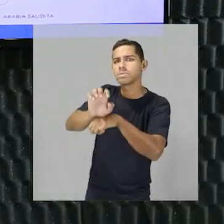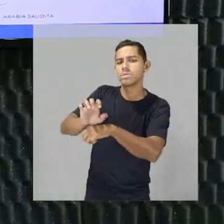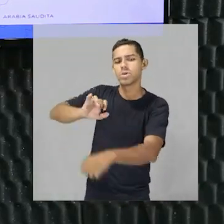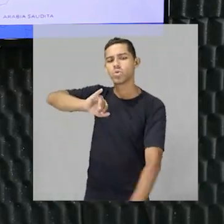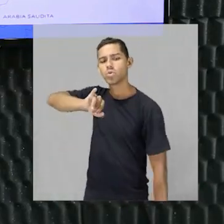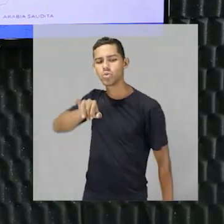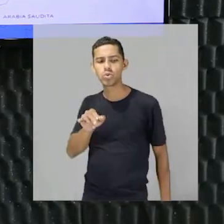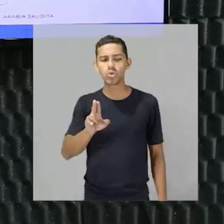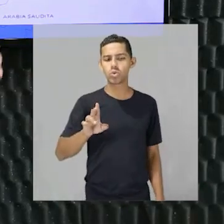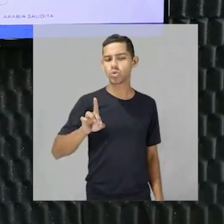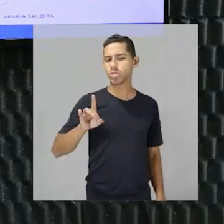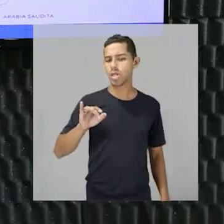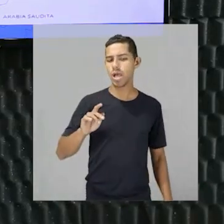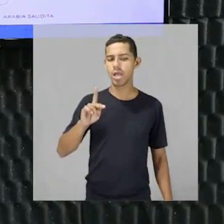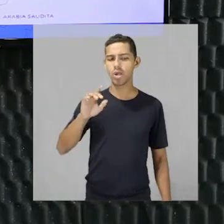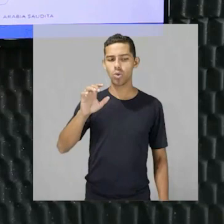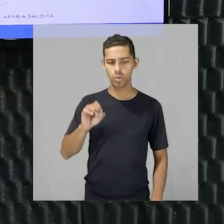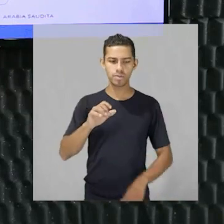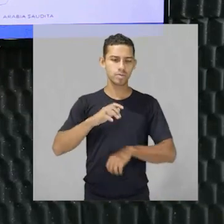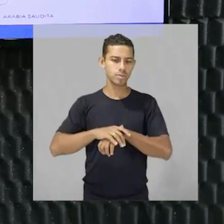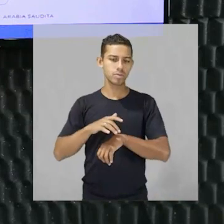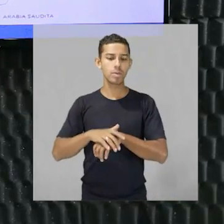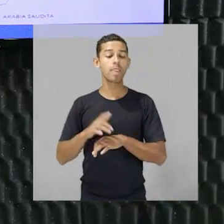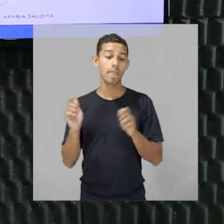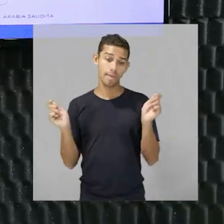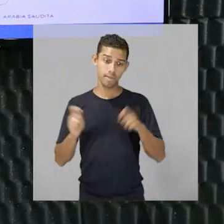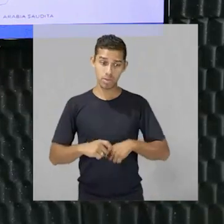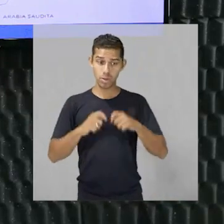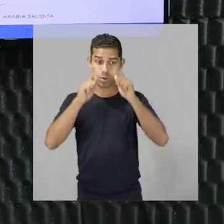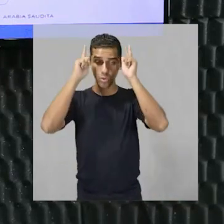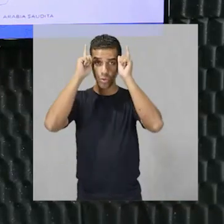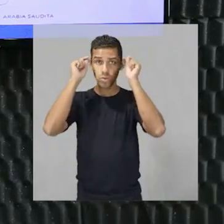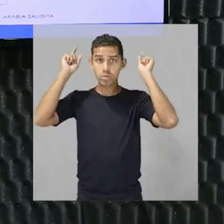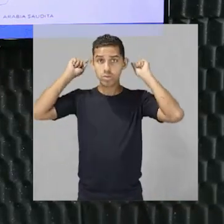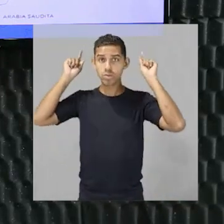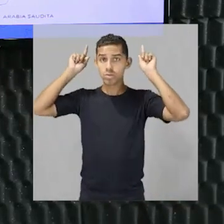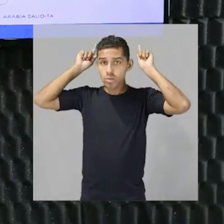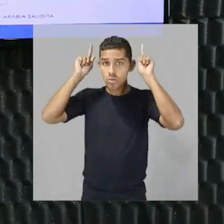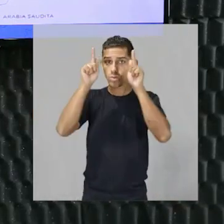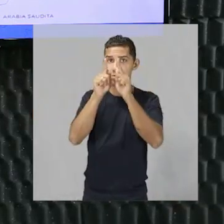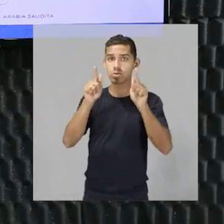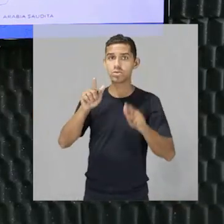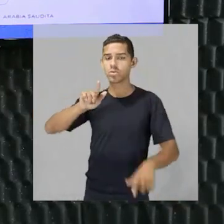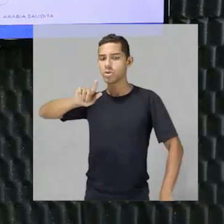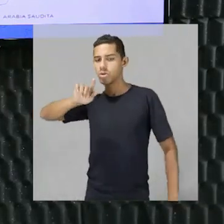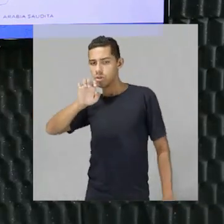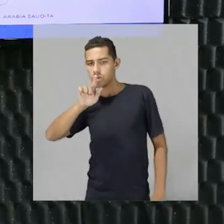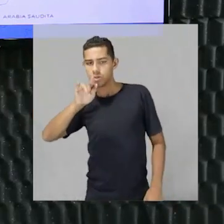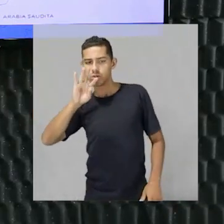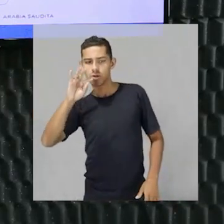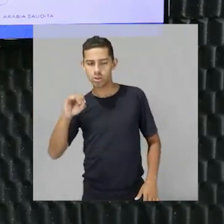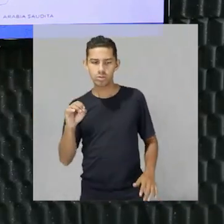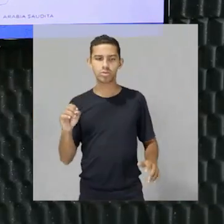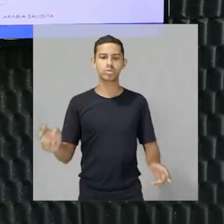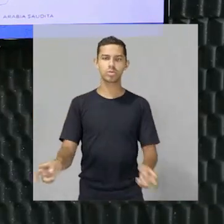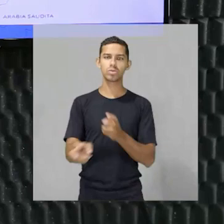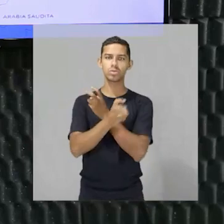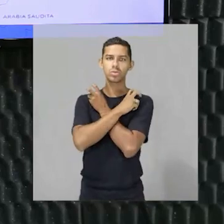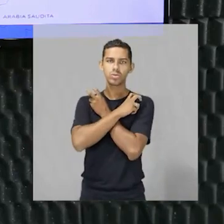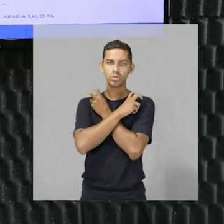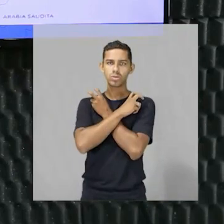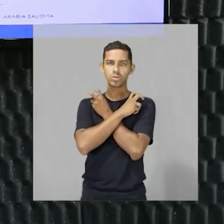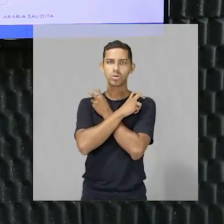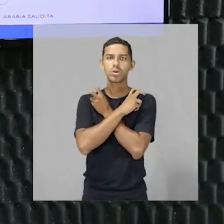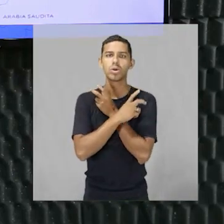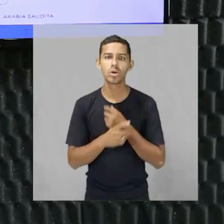territórios da Palestina e até de outros países como o do Egito. Tá certo? Mas o que a gente vai perceber claramente é que nós vamos ter uma expansão do Estado de Israel sobre